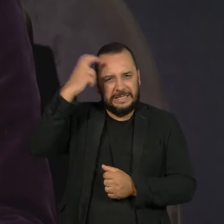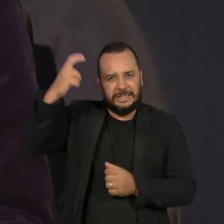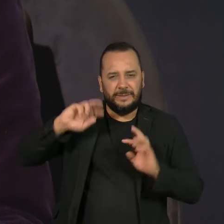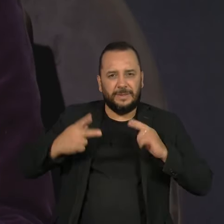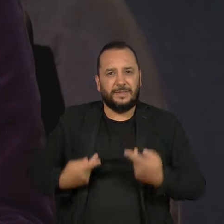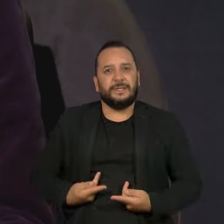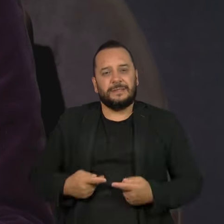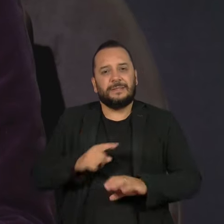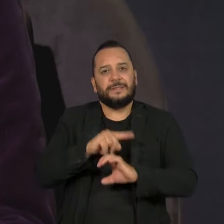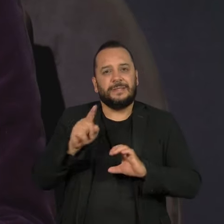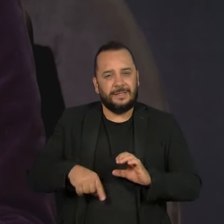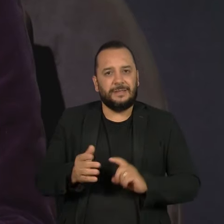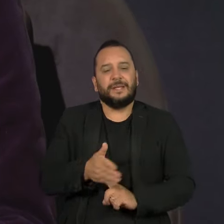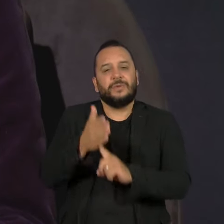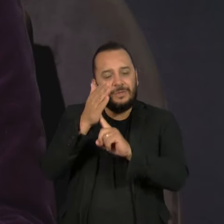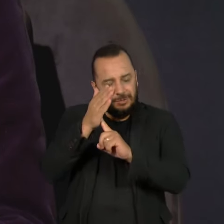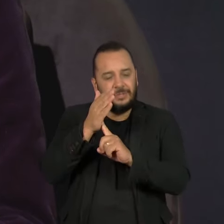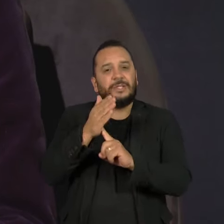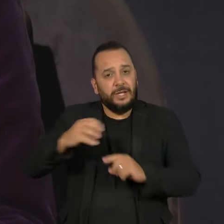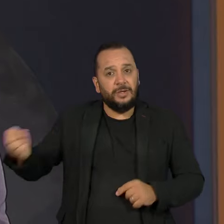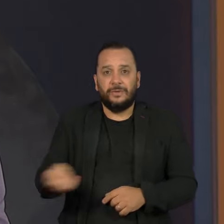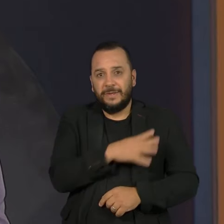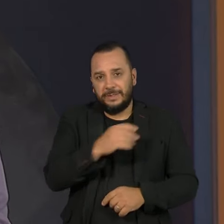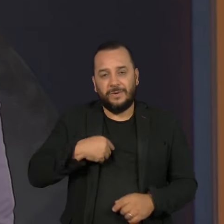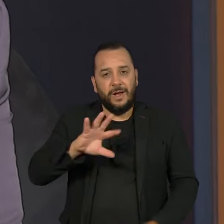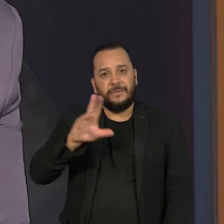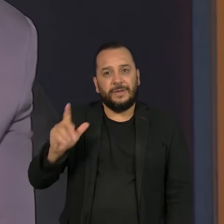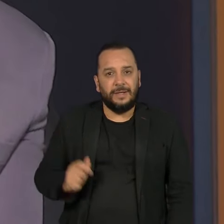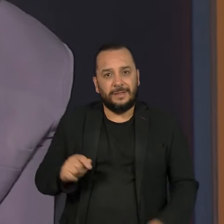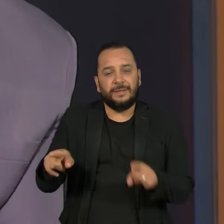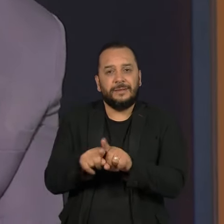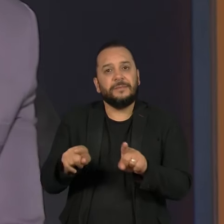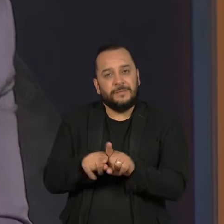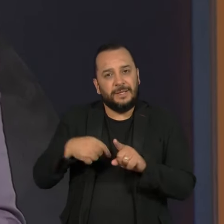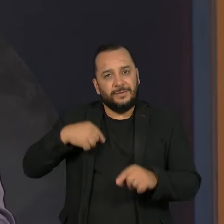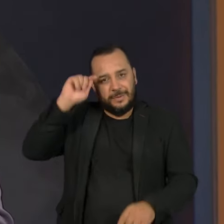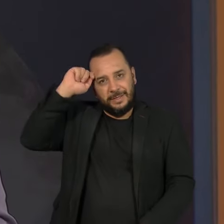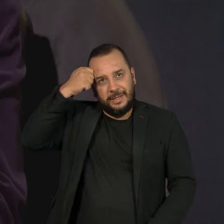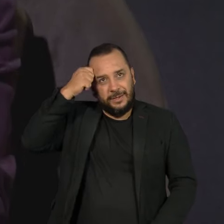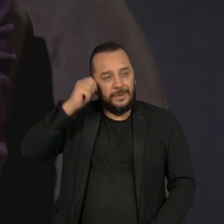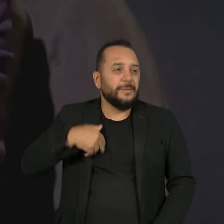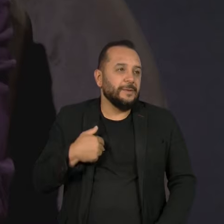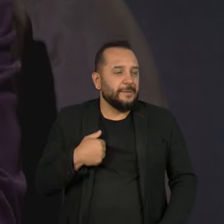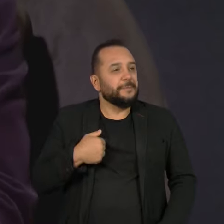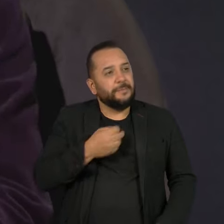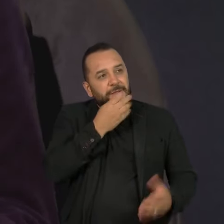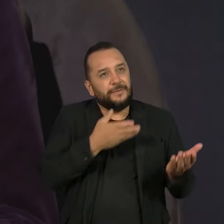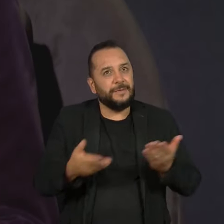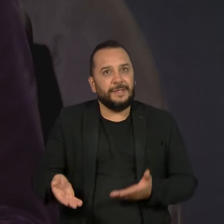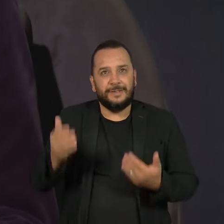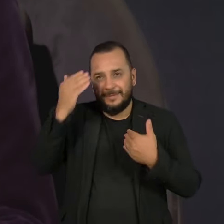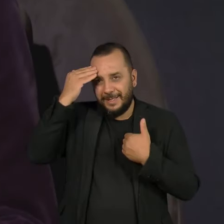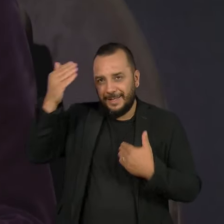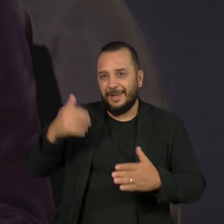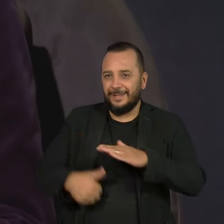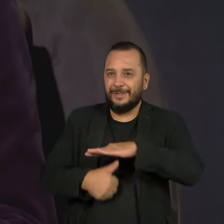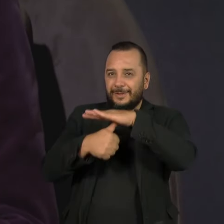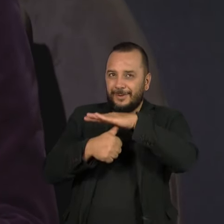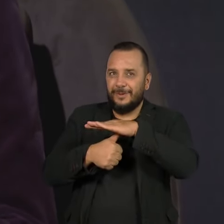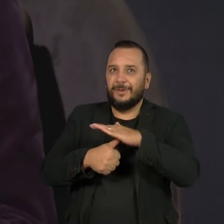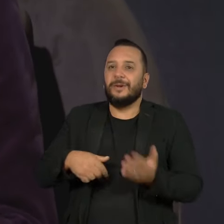e Inovação Africana e Afrodescendente. Seja bem-vindo, professor Carlos. Muito obrigado, reitor José Vicente,